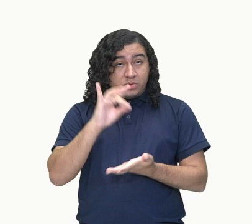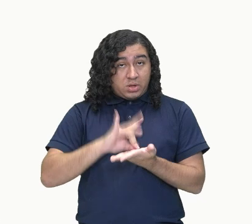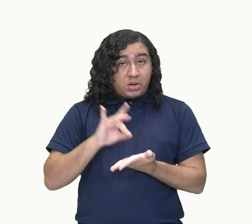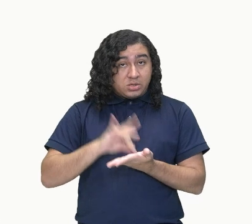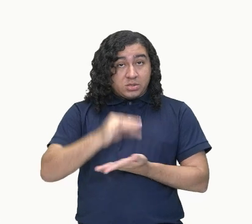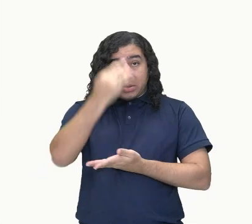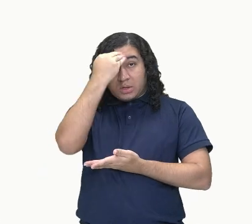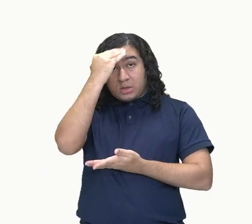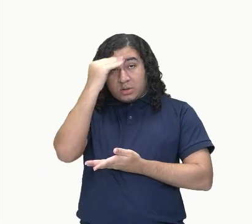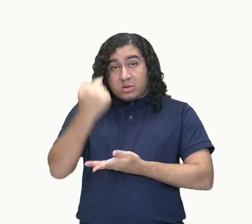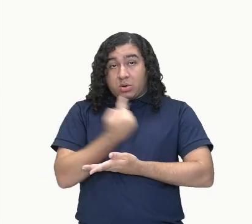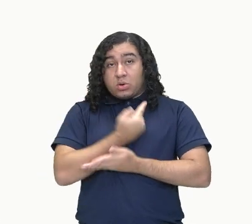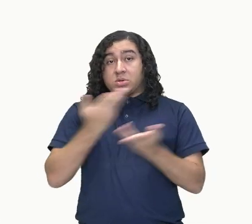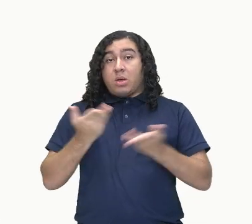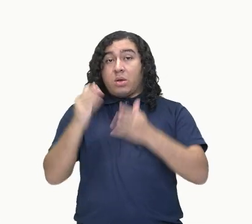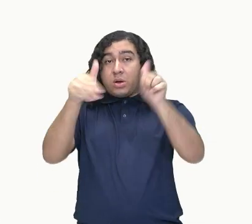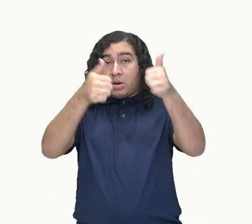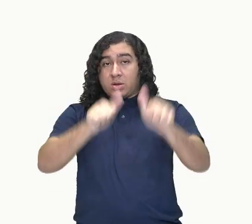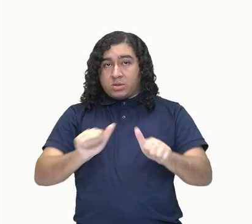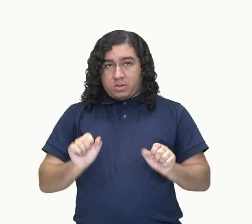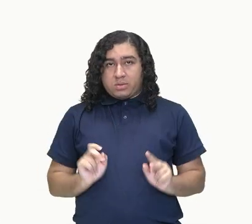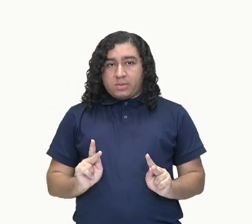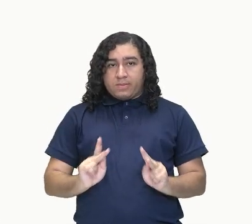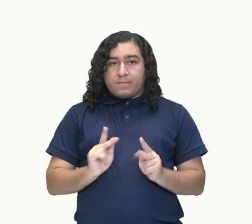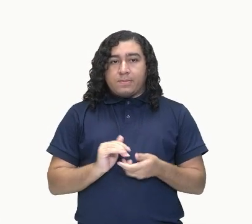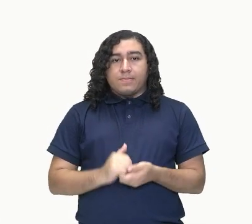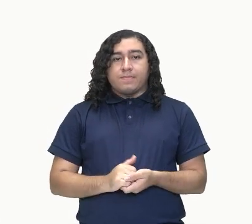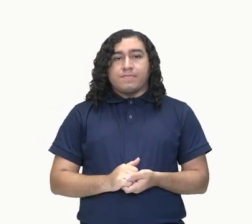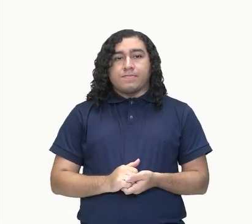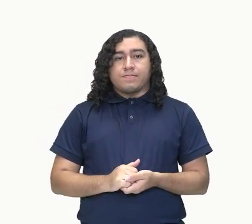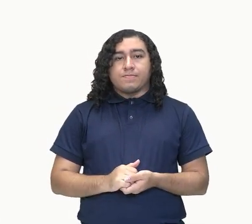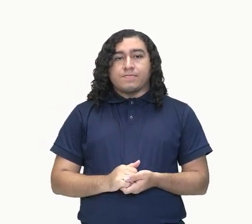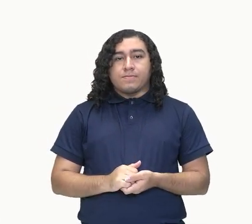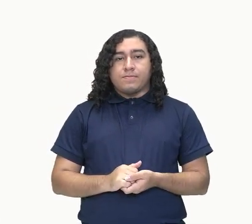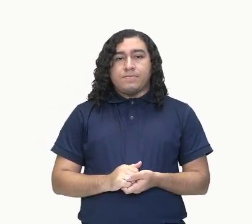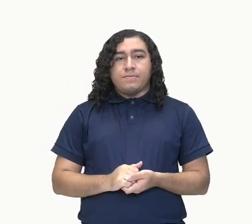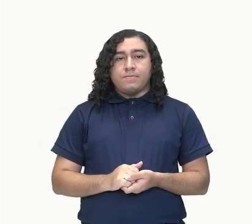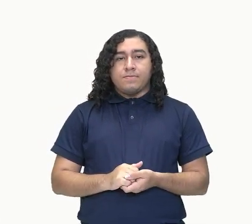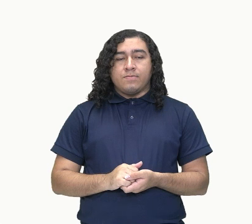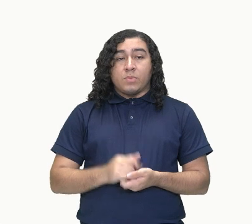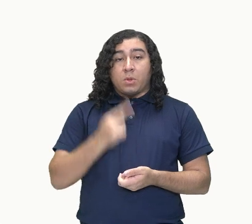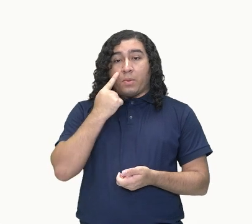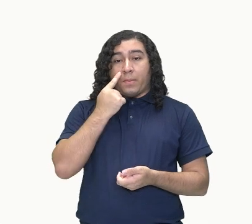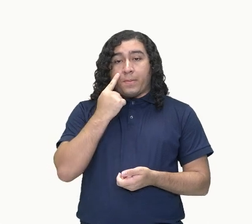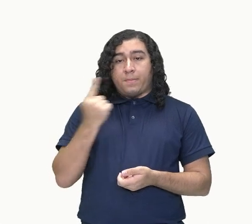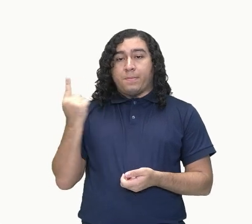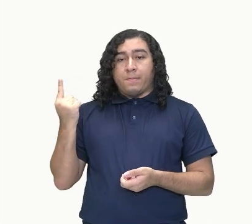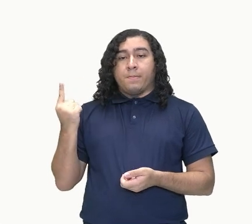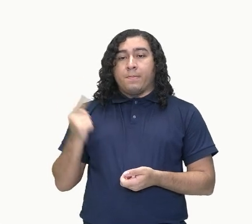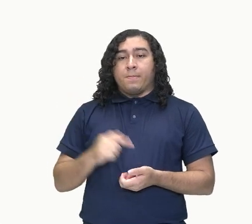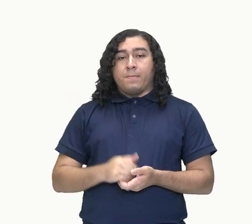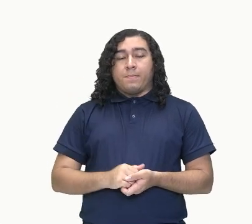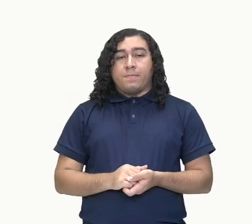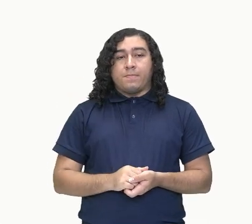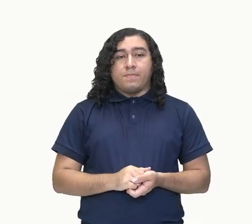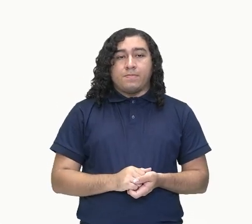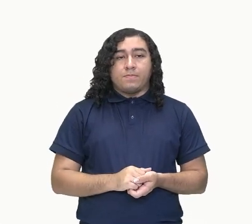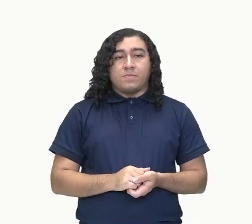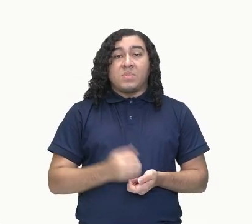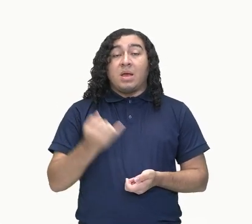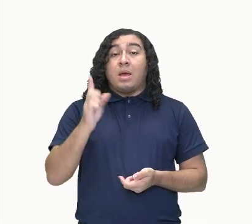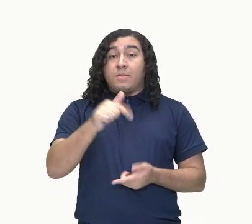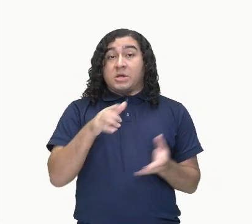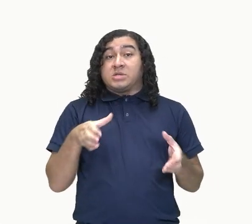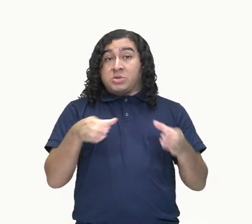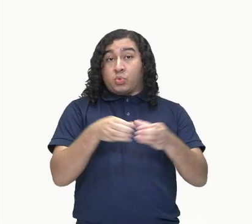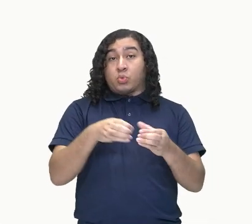É o que nós vamos analisar agora. Olha só. Para os short